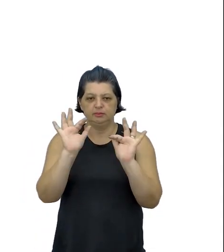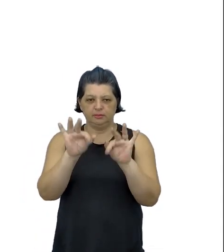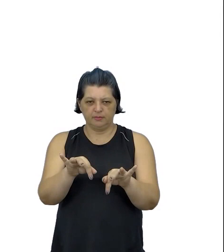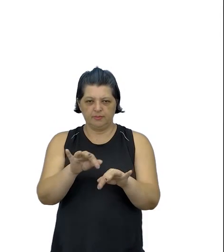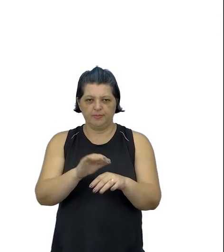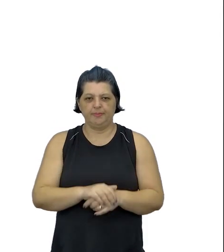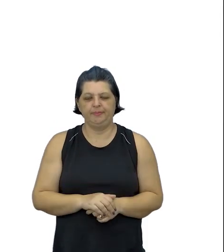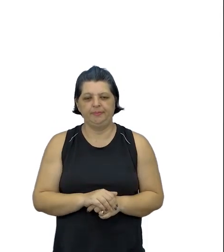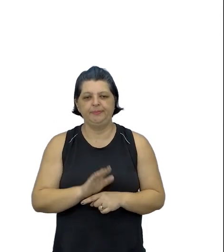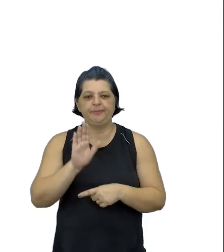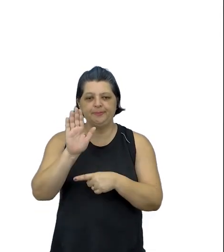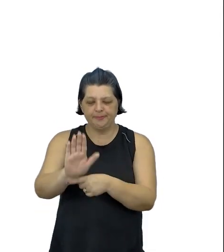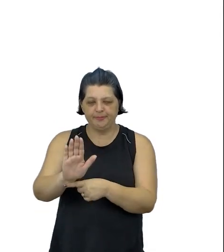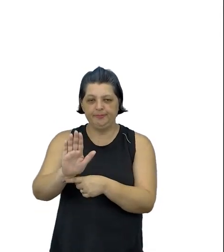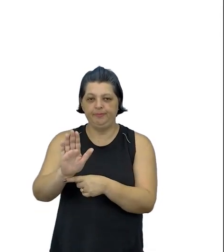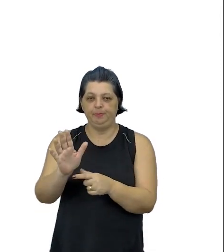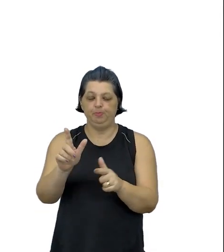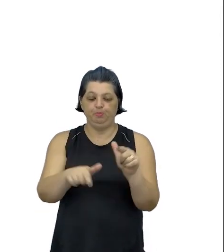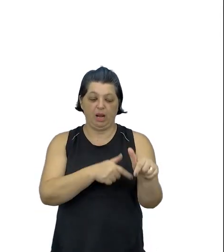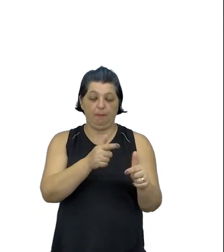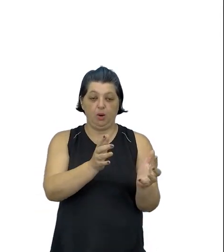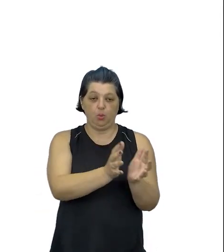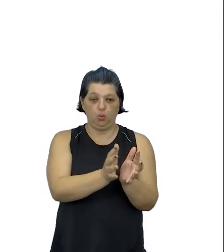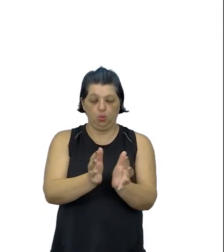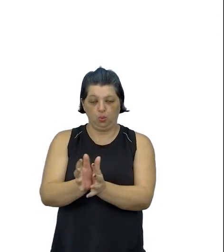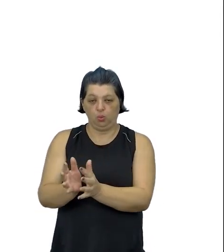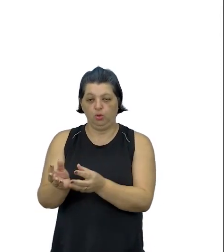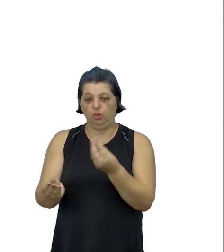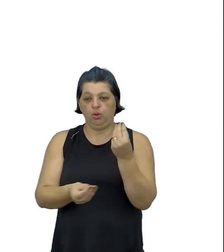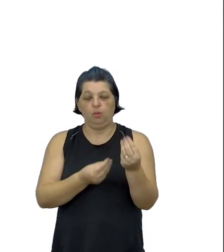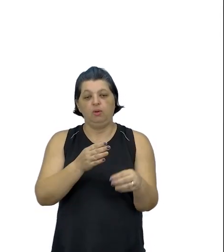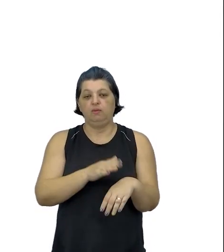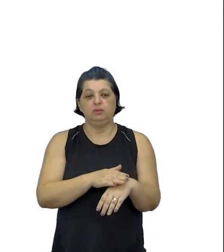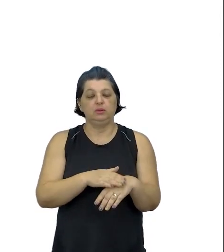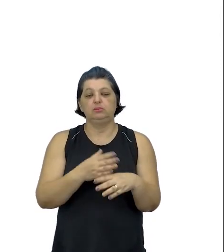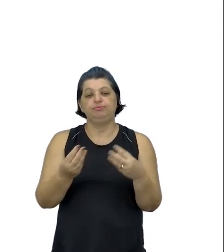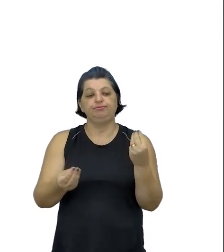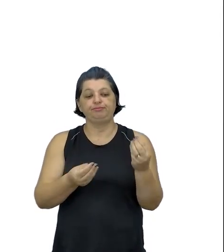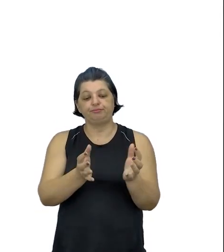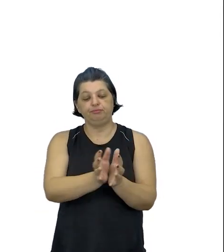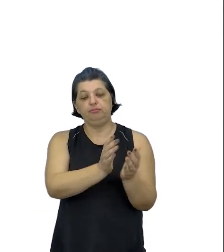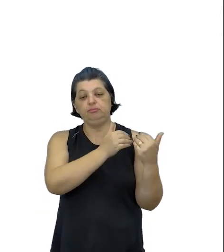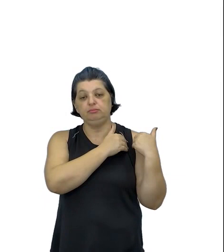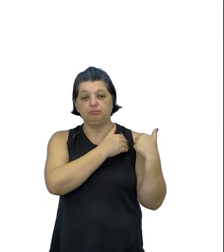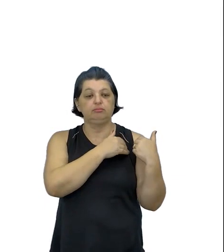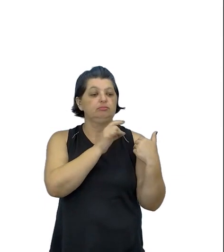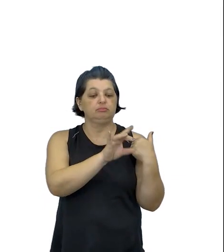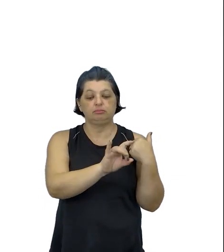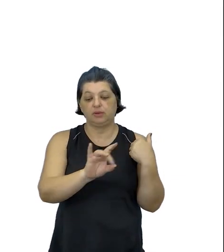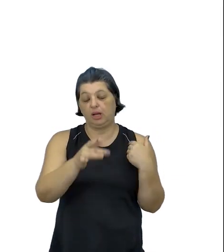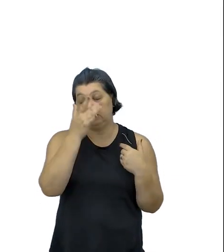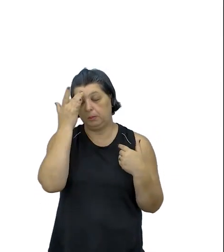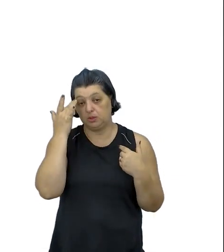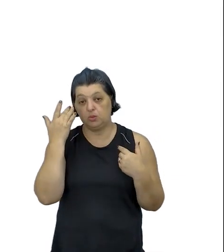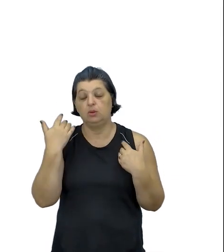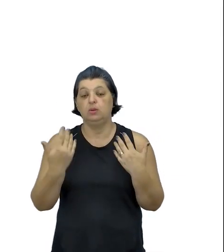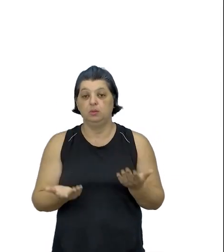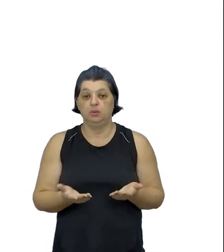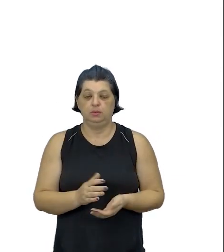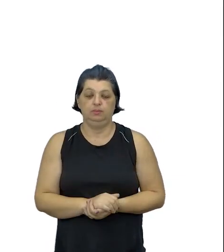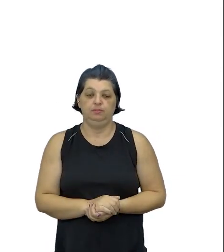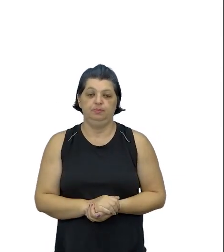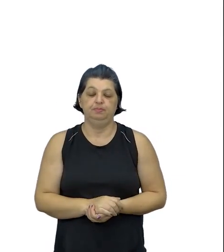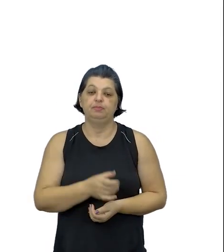Então, ajudá-los nesse trabalho em grupo. Como que é o papel de um grupo? Eles muitas vezes têm essa dificuldade. Um